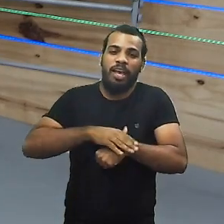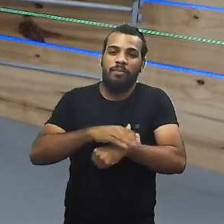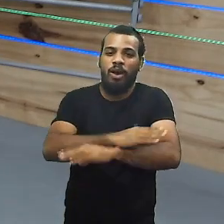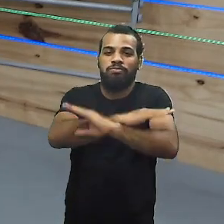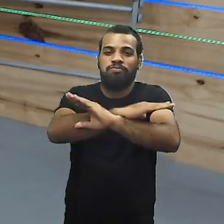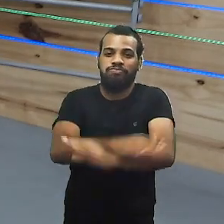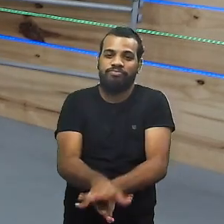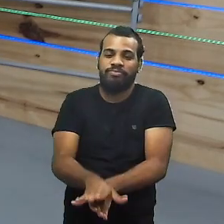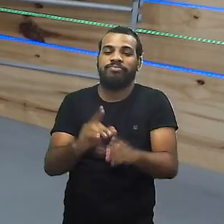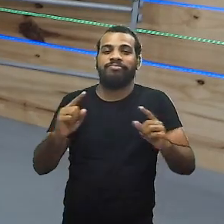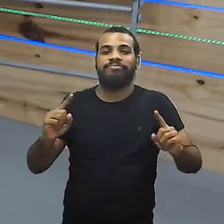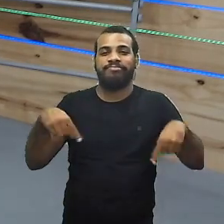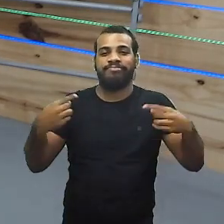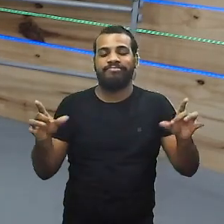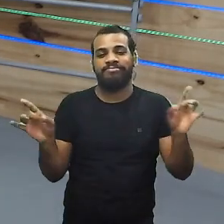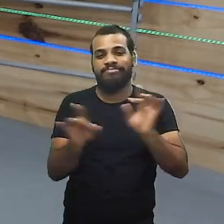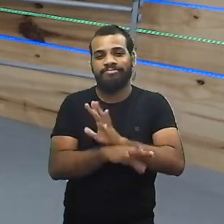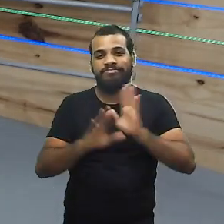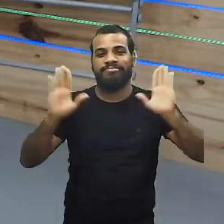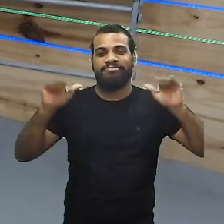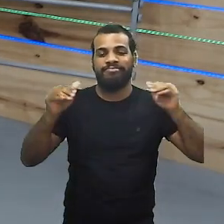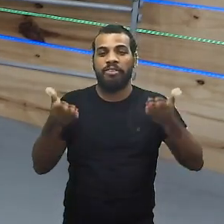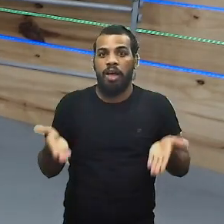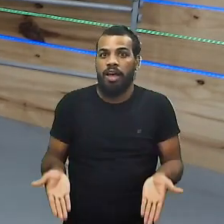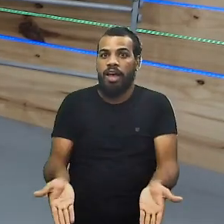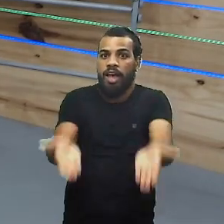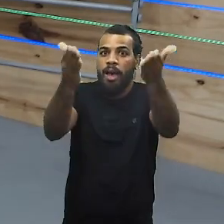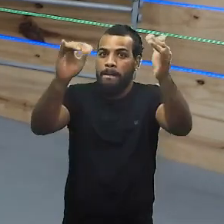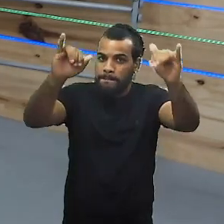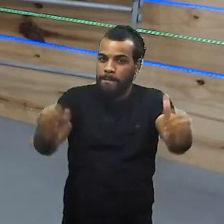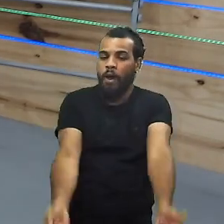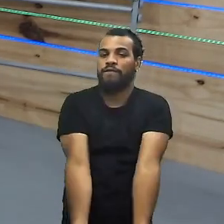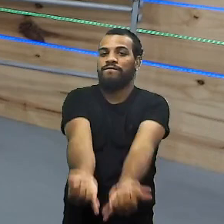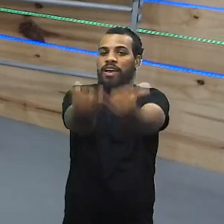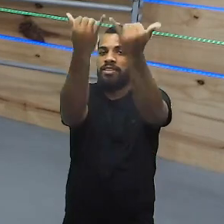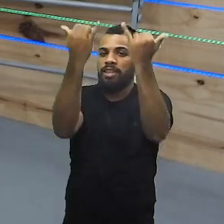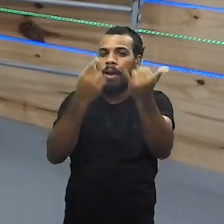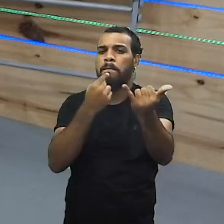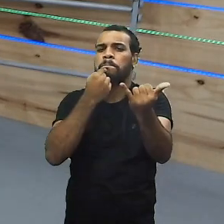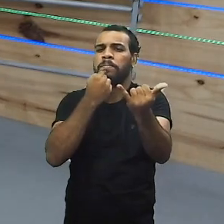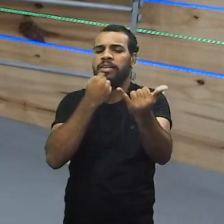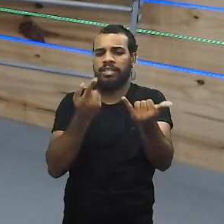a gente vai se despedir da galera hoje. Aproveita bem, galera, esse